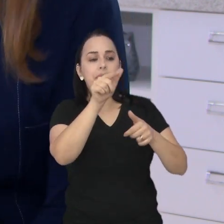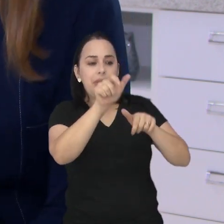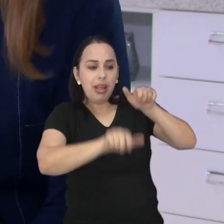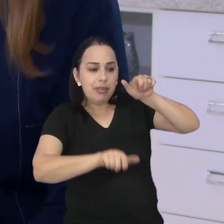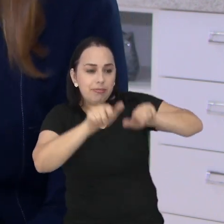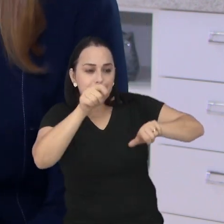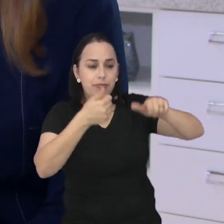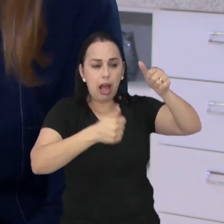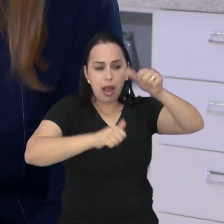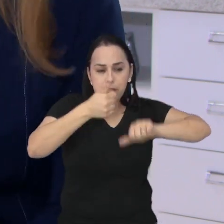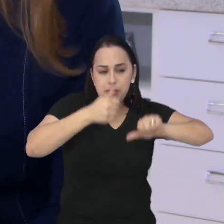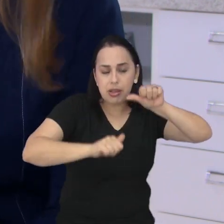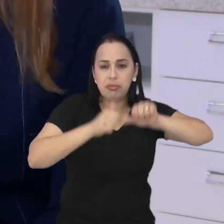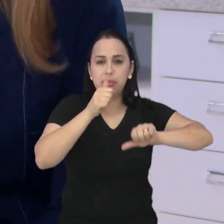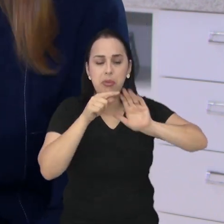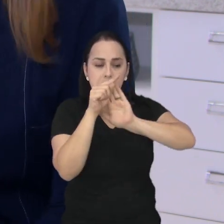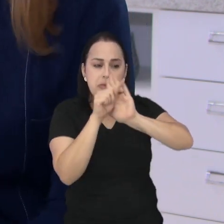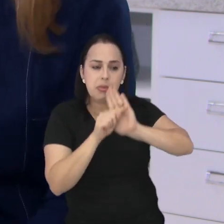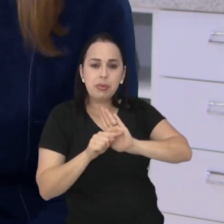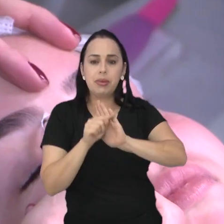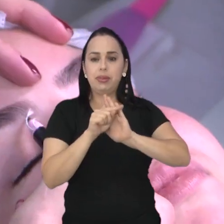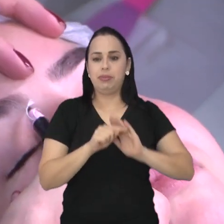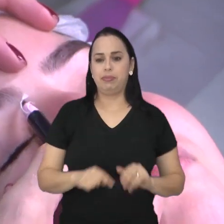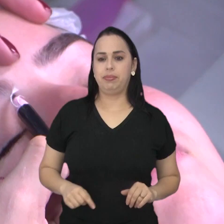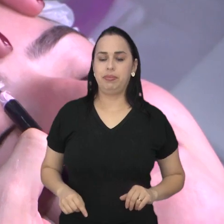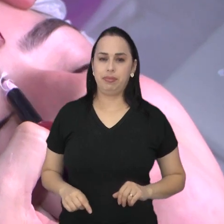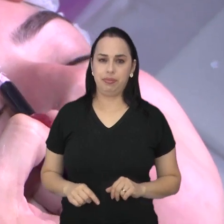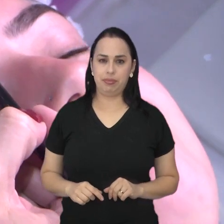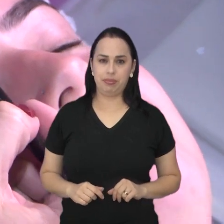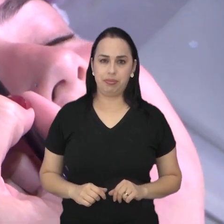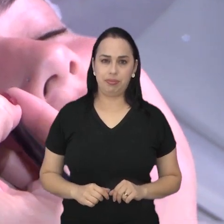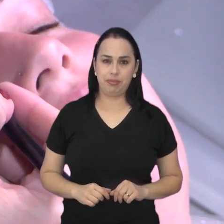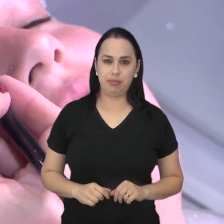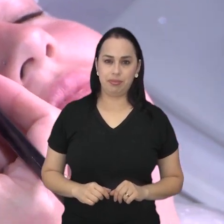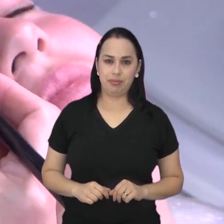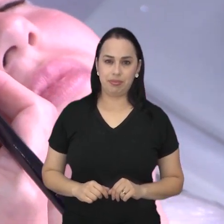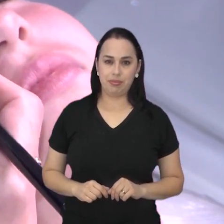seguir o seu perfil e a sua naturalidade.